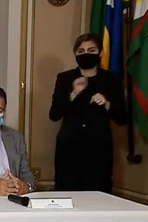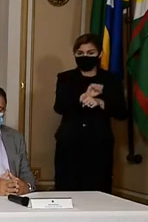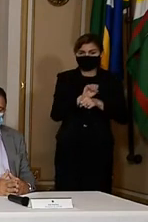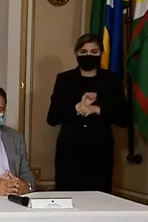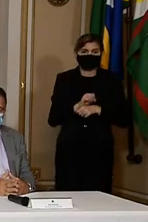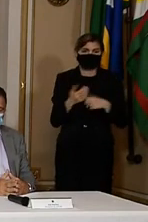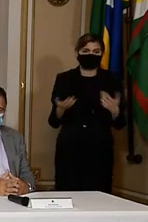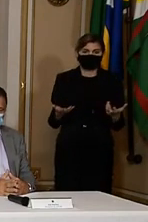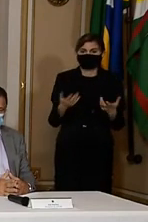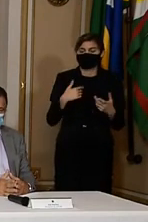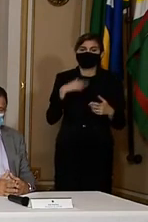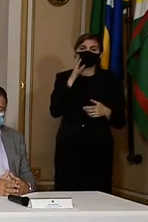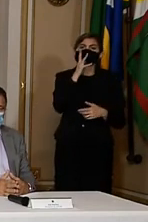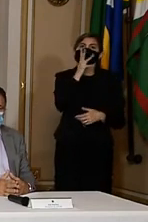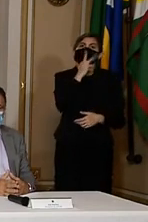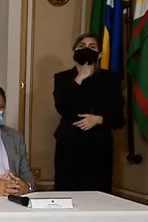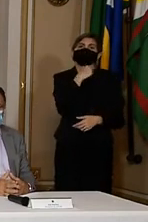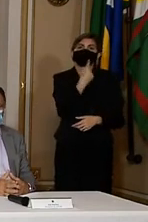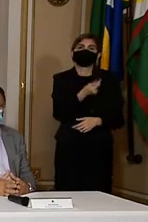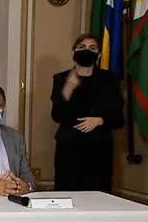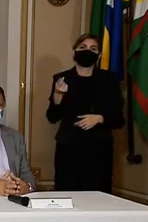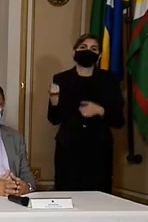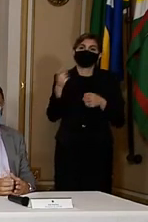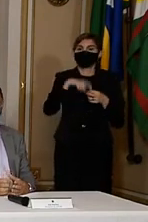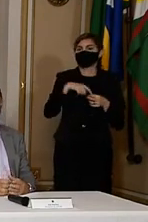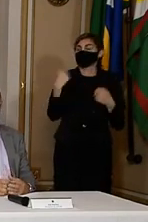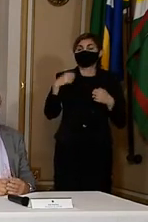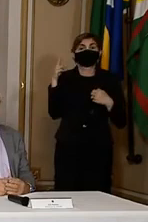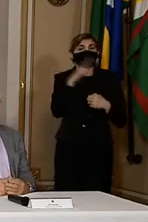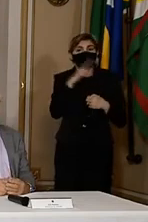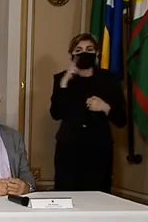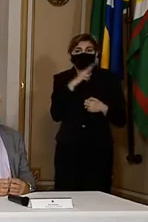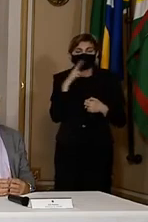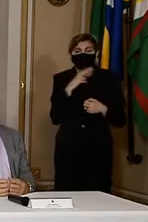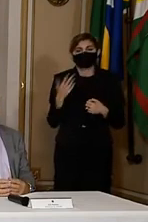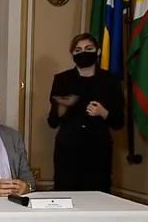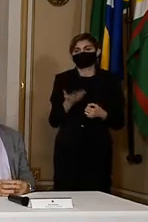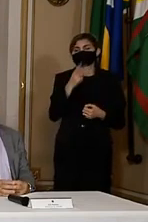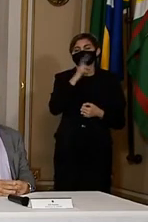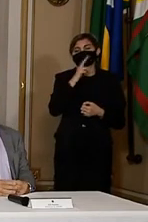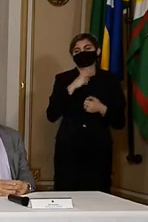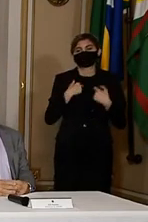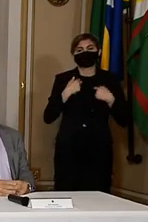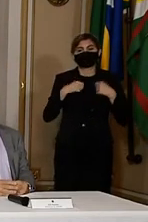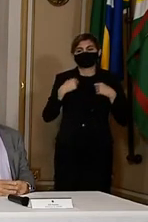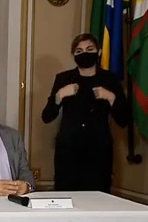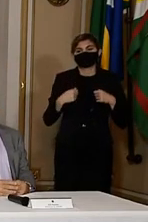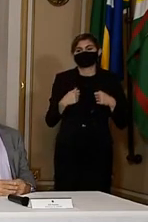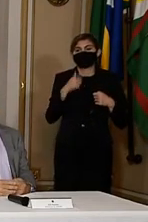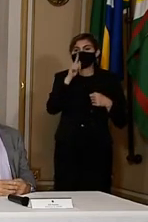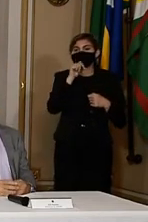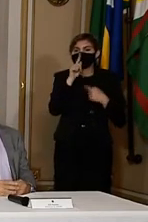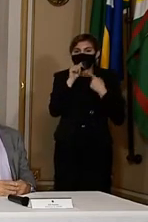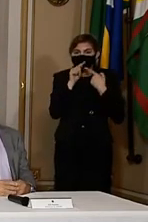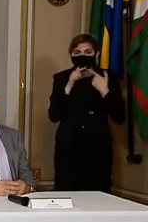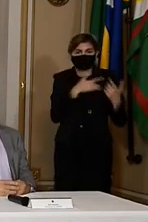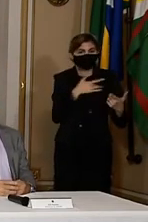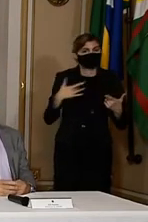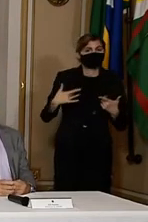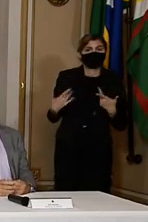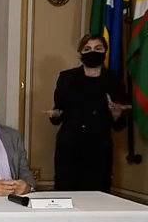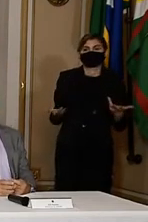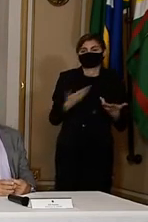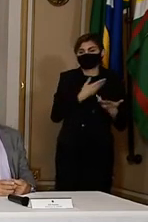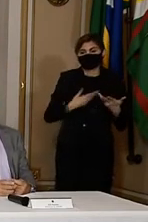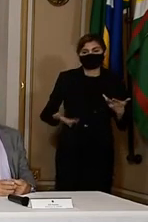funcionar e demore não sei quantos meses para ele voltar a funcionar e tem que ser rápido isso tem que ter agilidade então tratando de água Estamos tratando de saúde pública